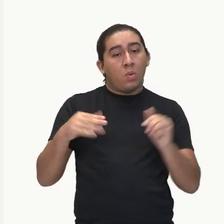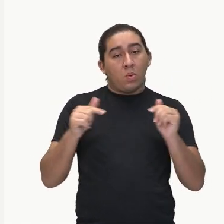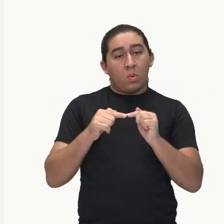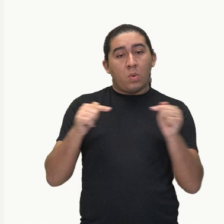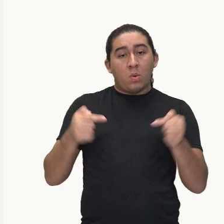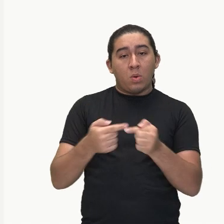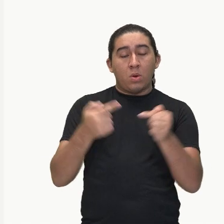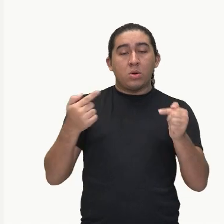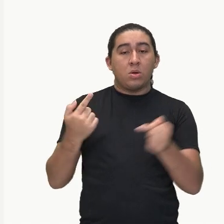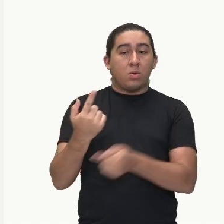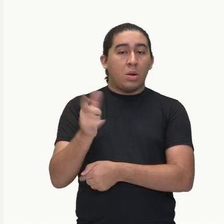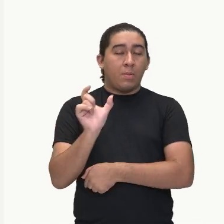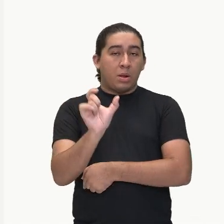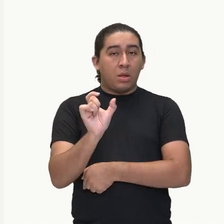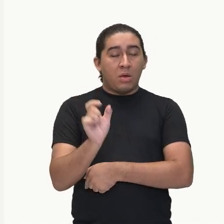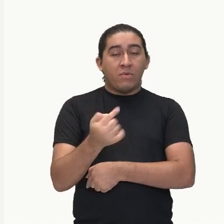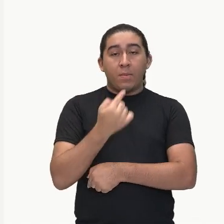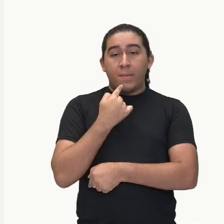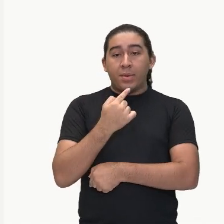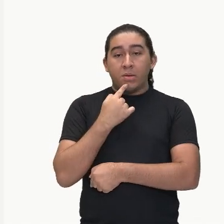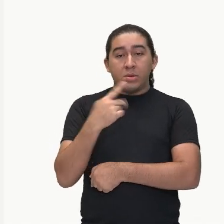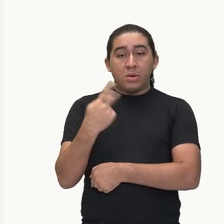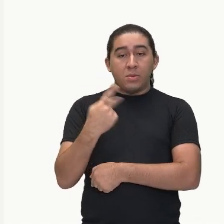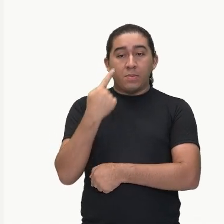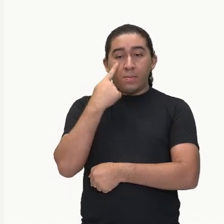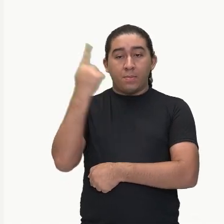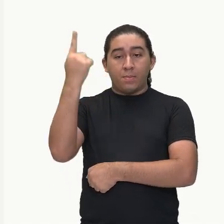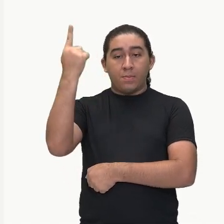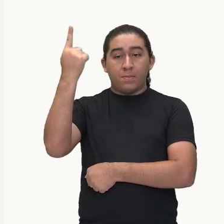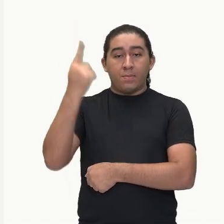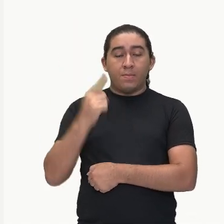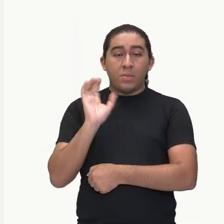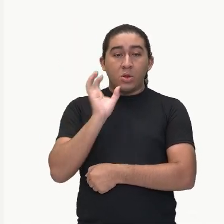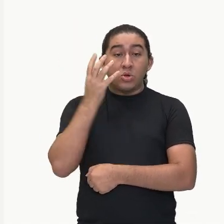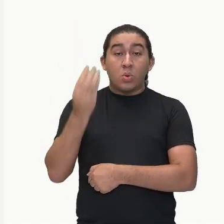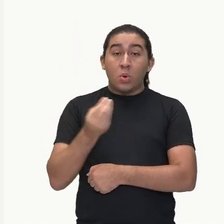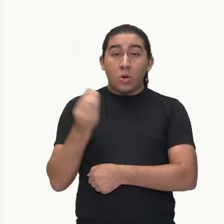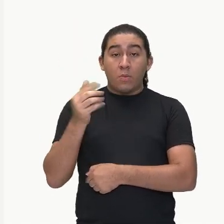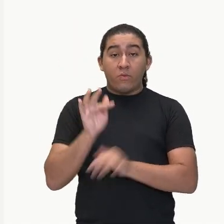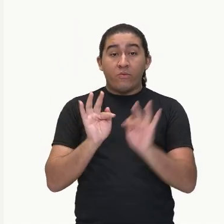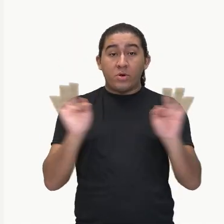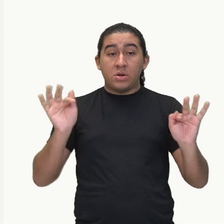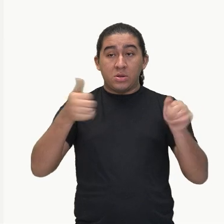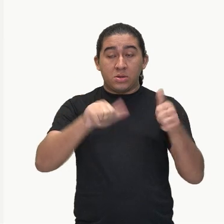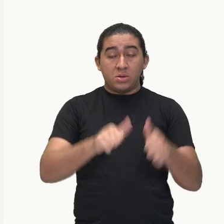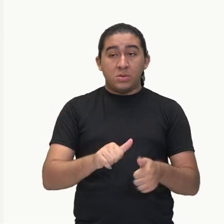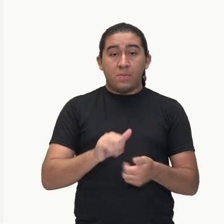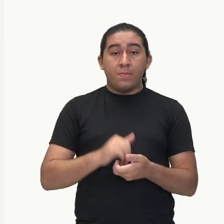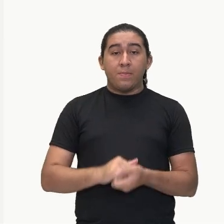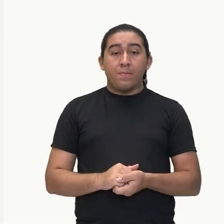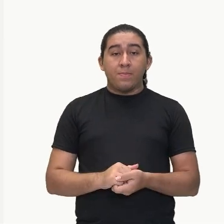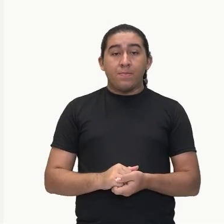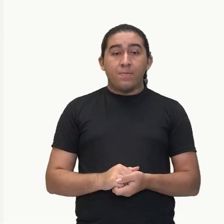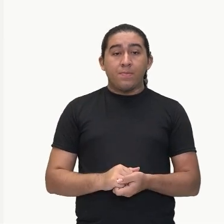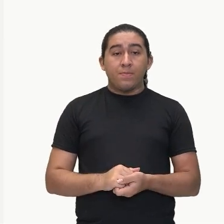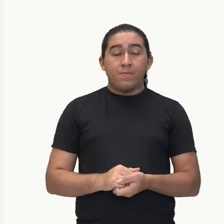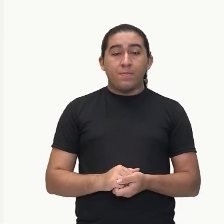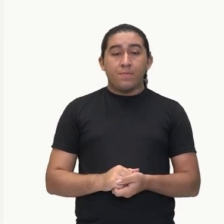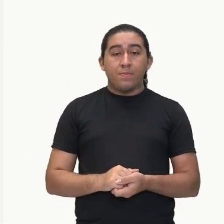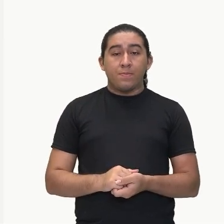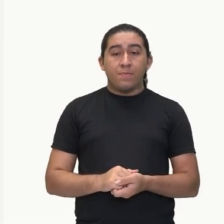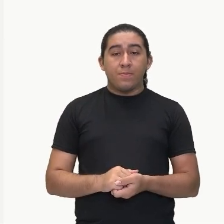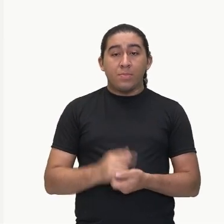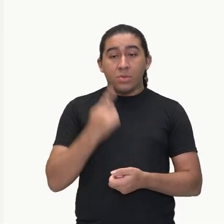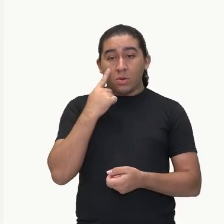núcleo mais próximo. Vamos ver como é que acontece isso. Exemplo, preguiça e